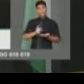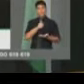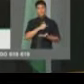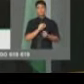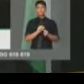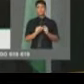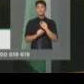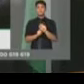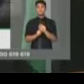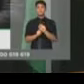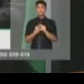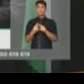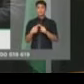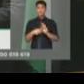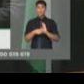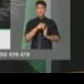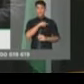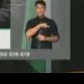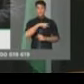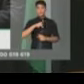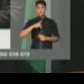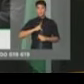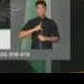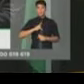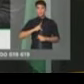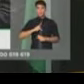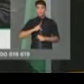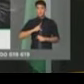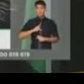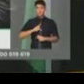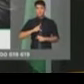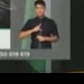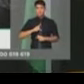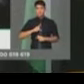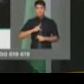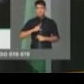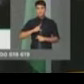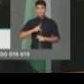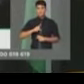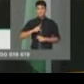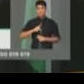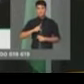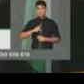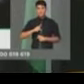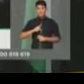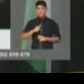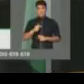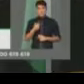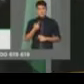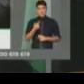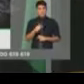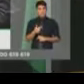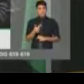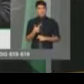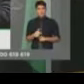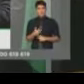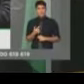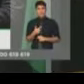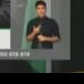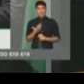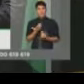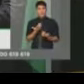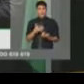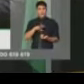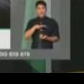ter uma recomendação do Ministério Público, não é capaz de ter a sensibilidade de saber o que está